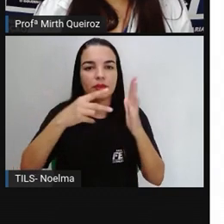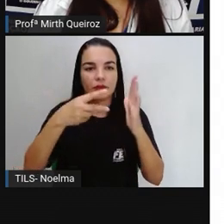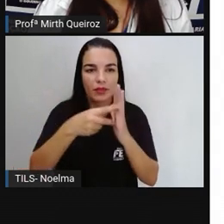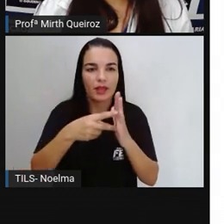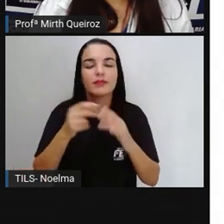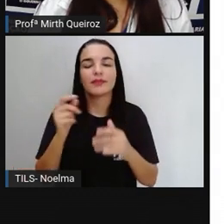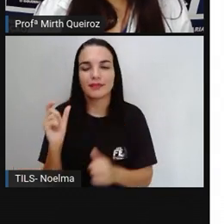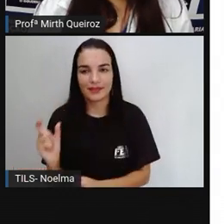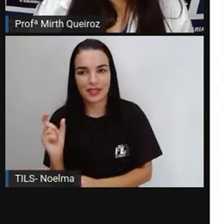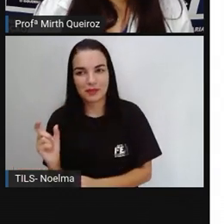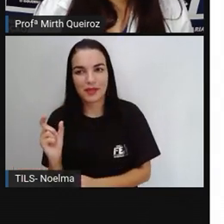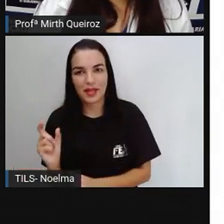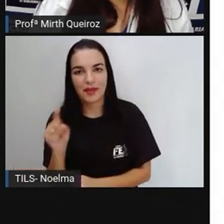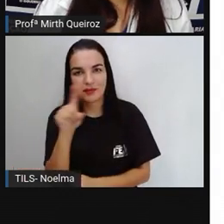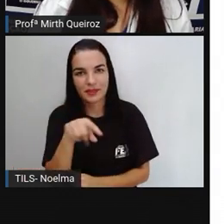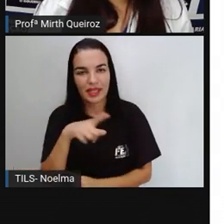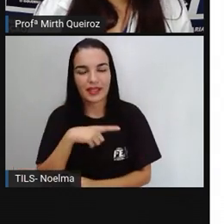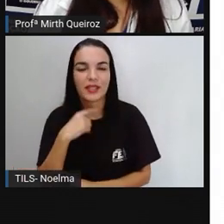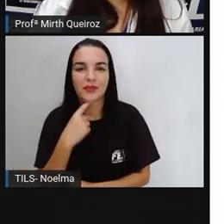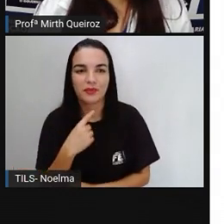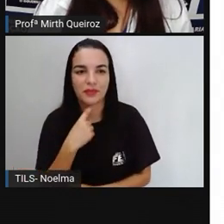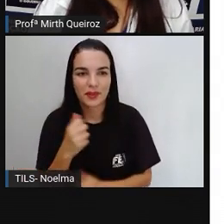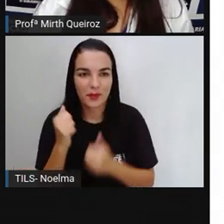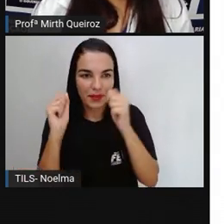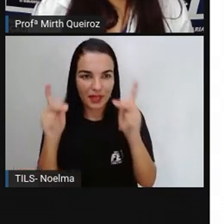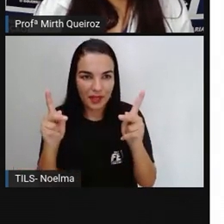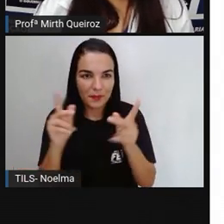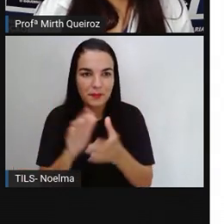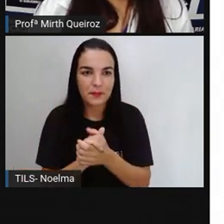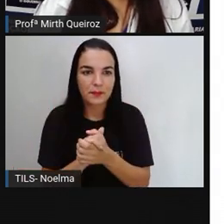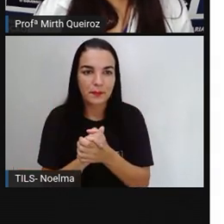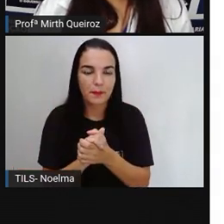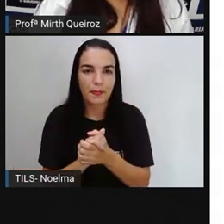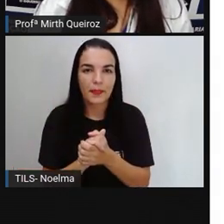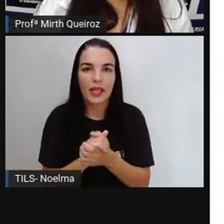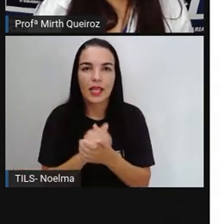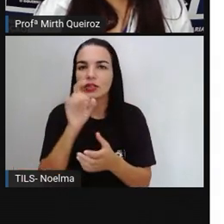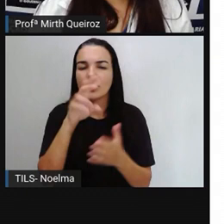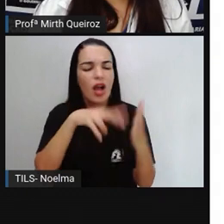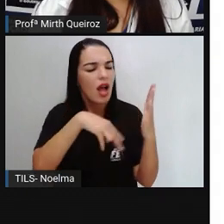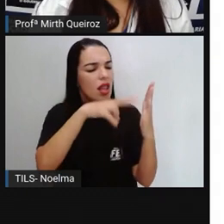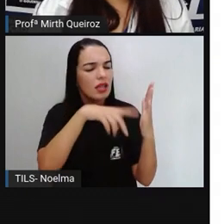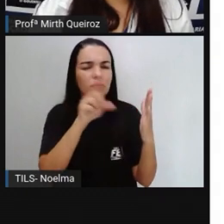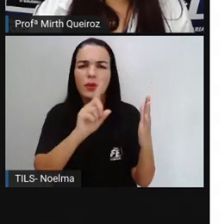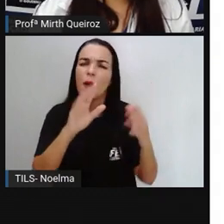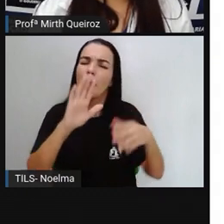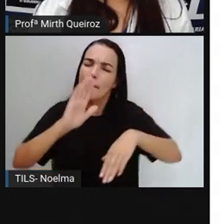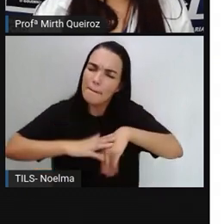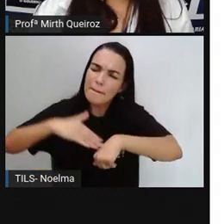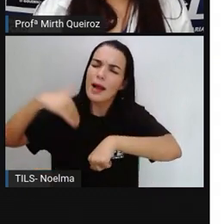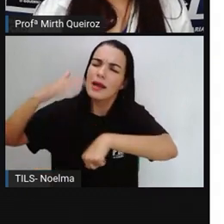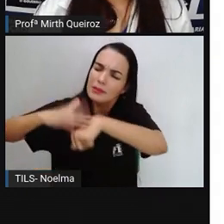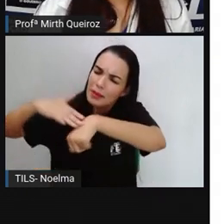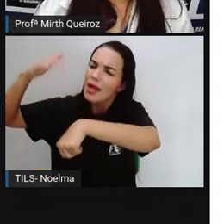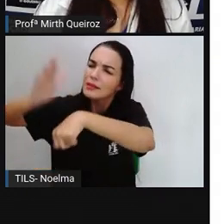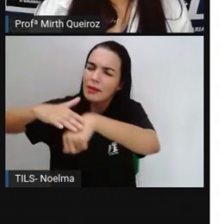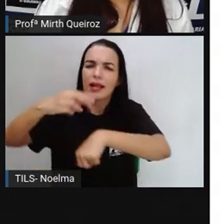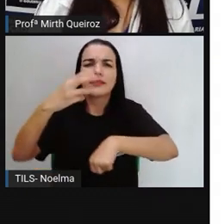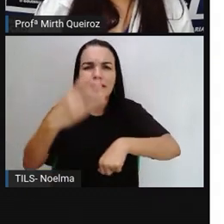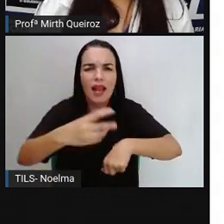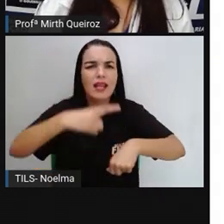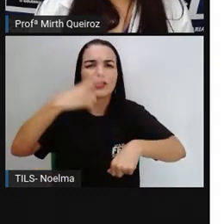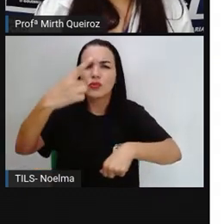dessas palavras que vocês tenham dúvidas, certo? E não realize apenas uma leitura, não. Leia uma, duas, três